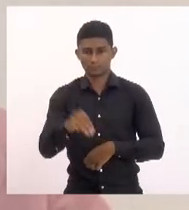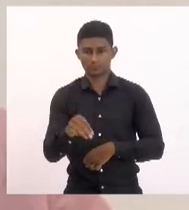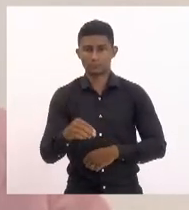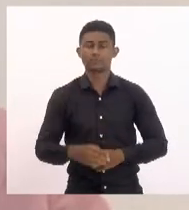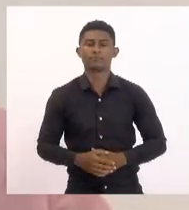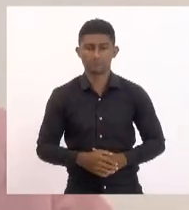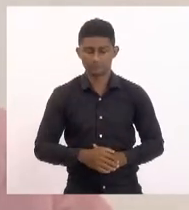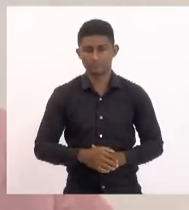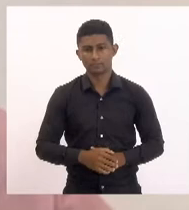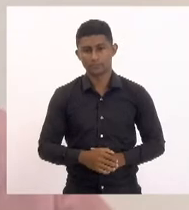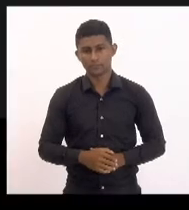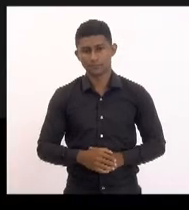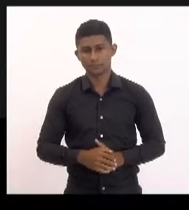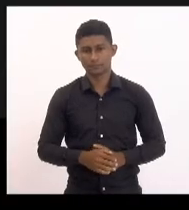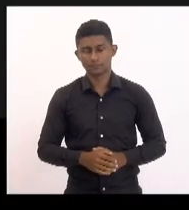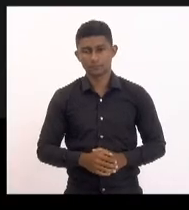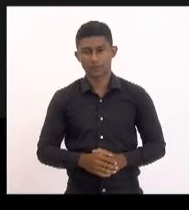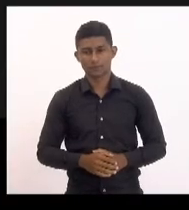regimental.